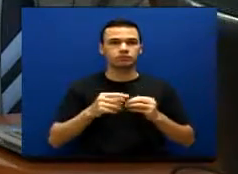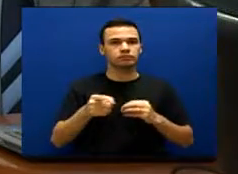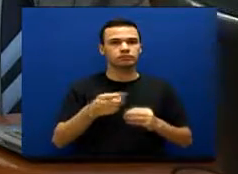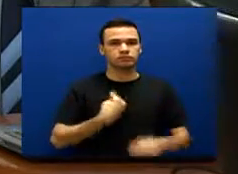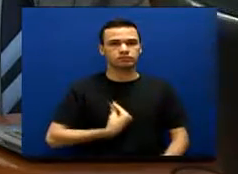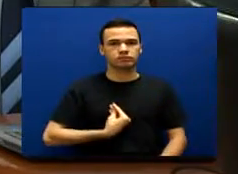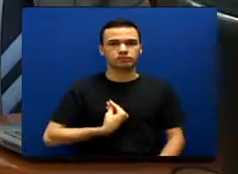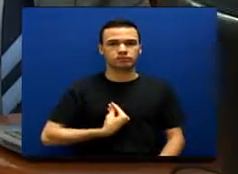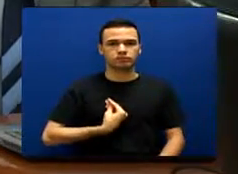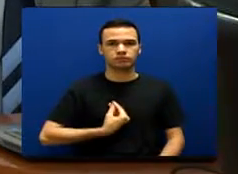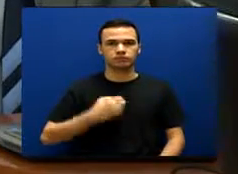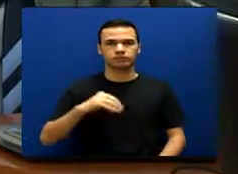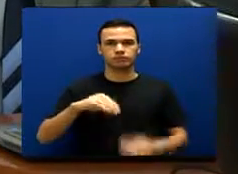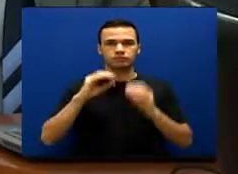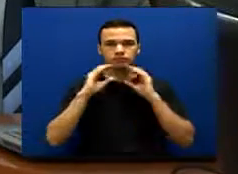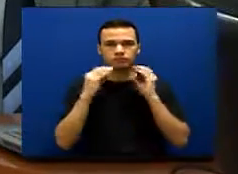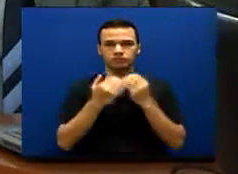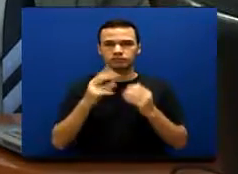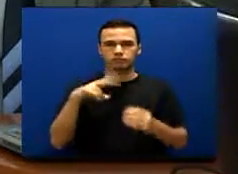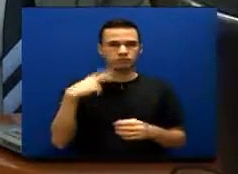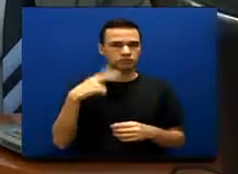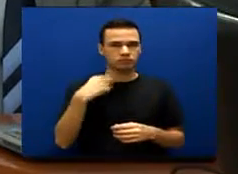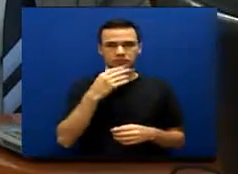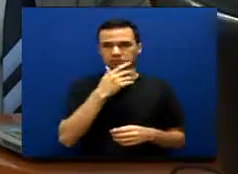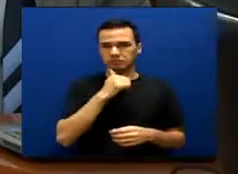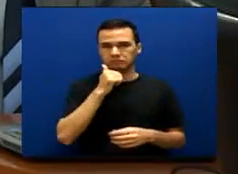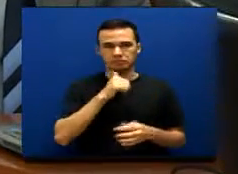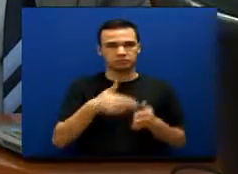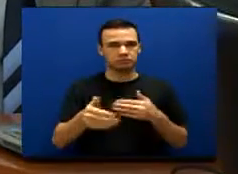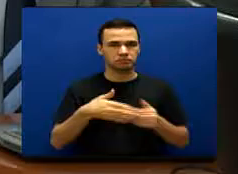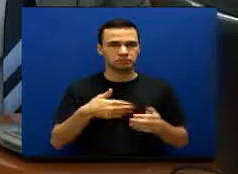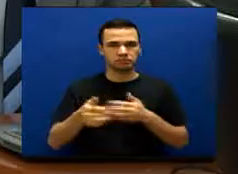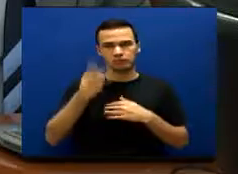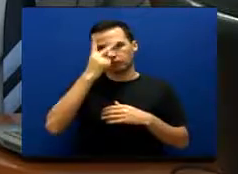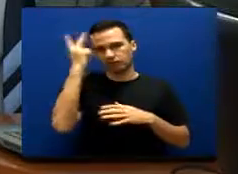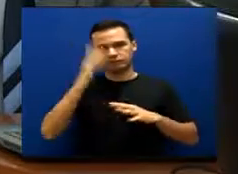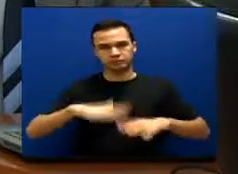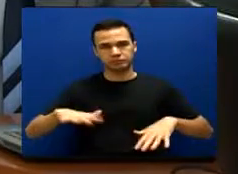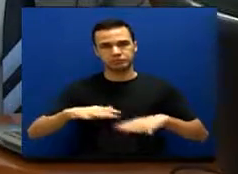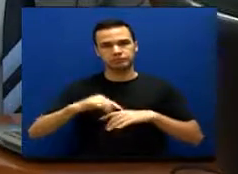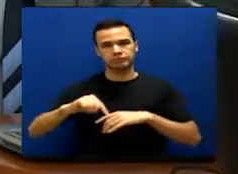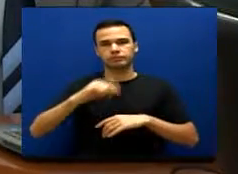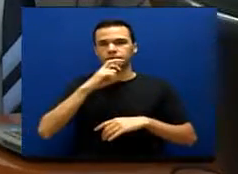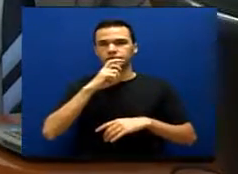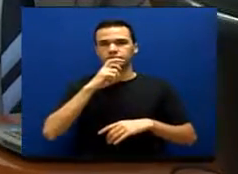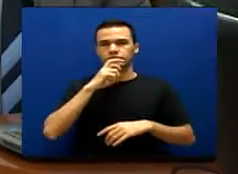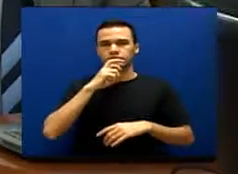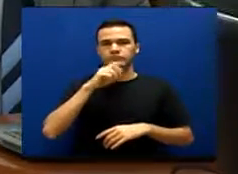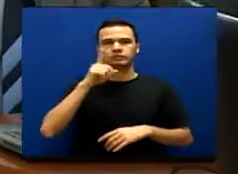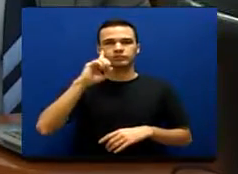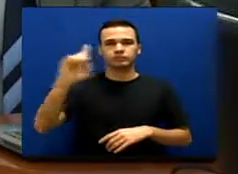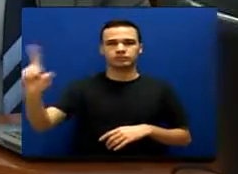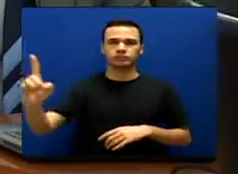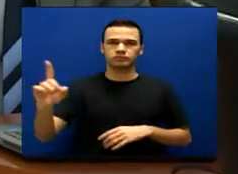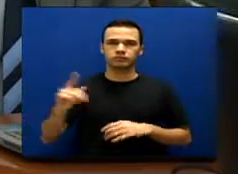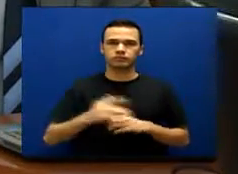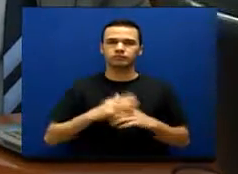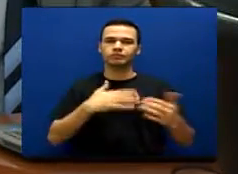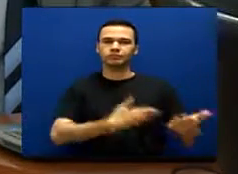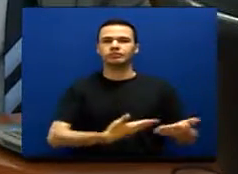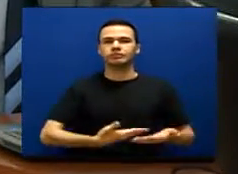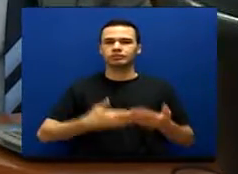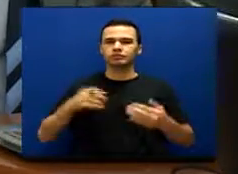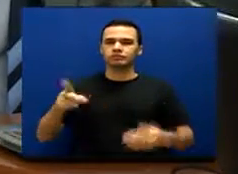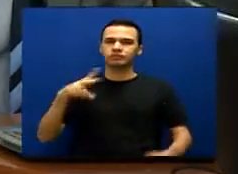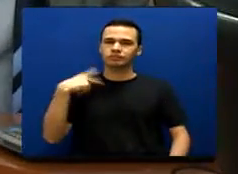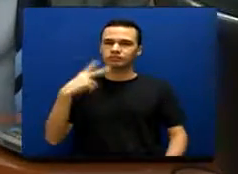aqui, para vereadores, vereadoras, enfim, a toda a população sorocabana, para esse dia. Fica o convite para a